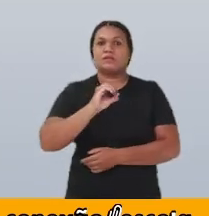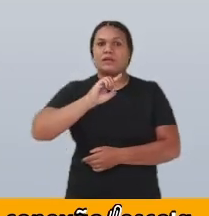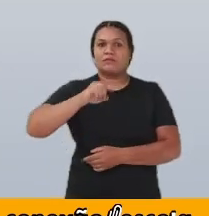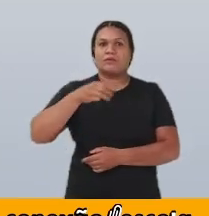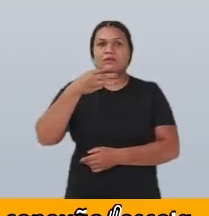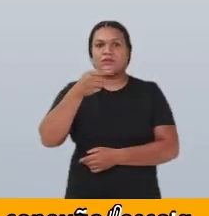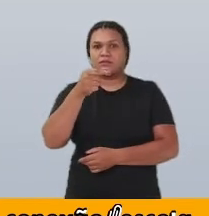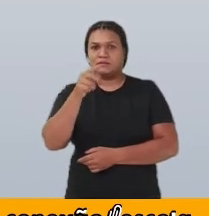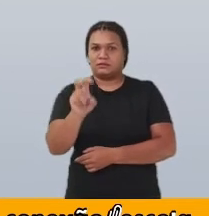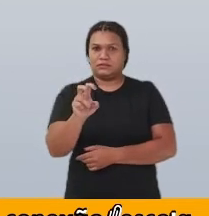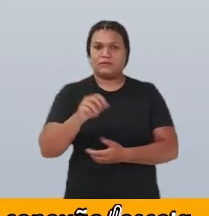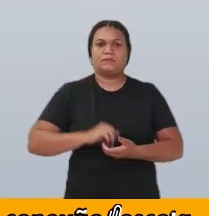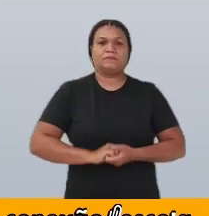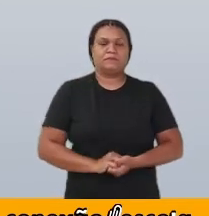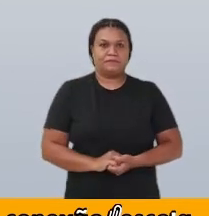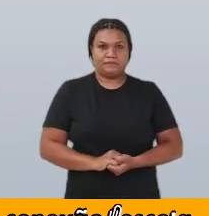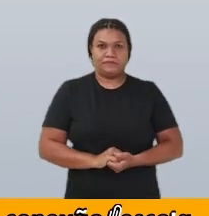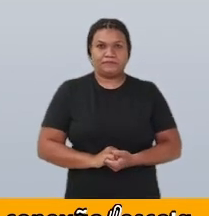0,375.